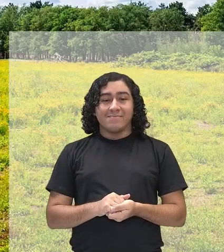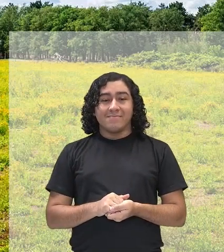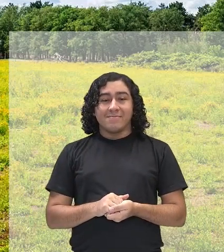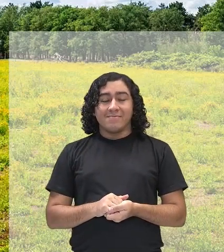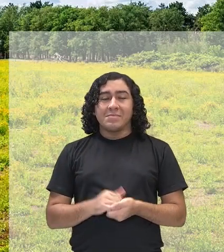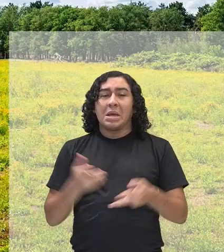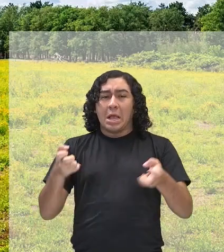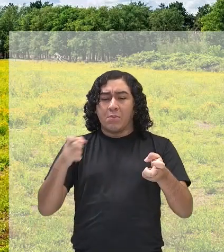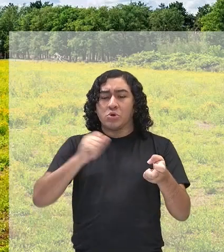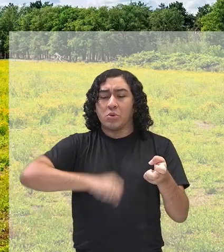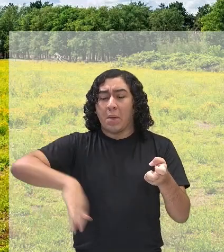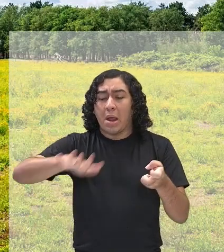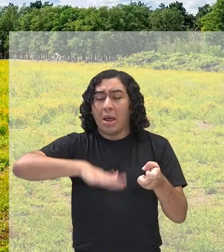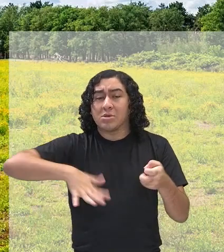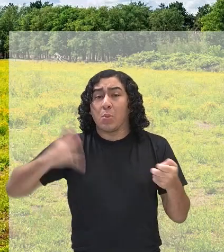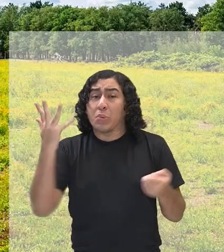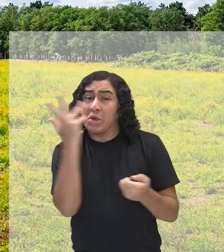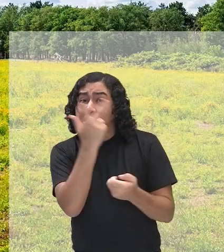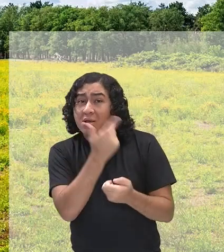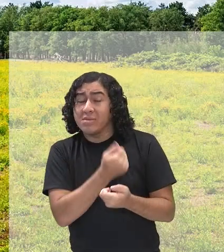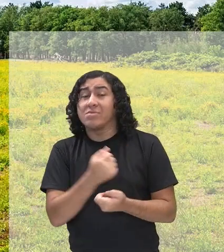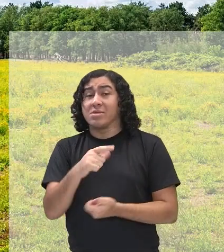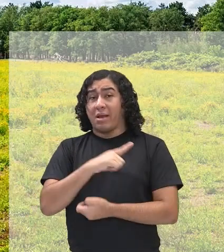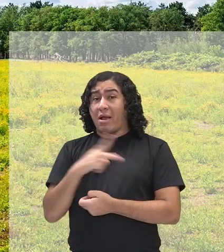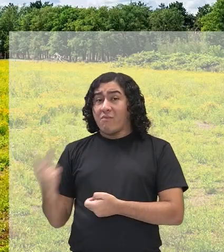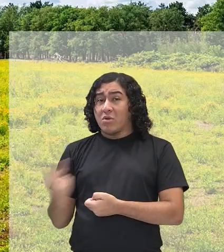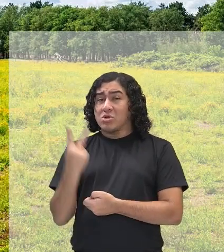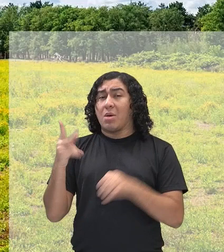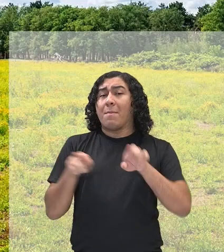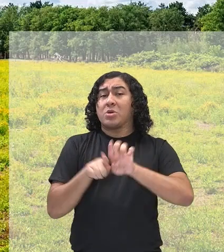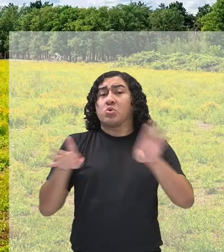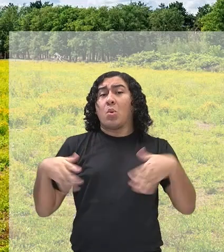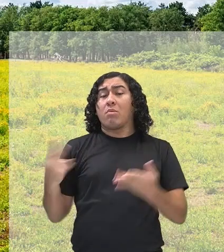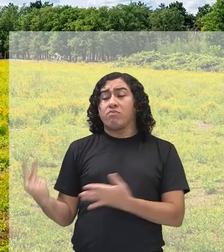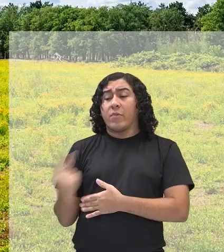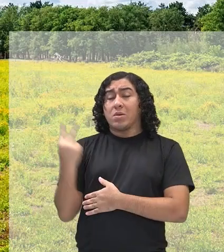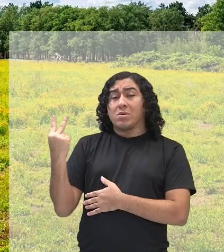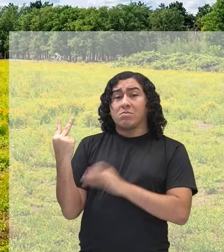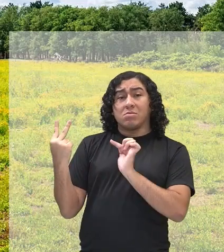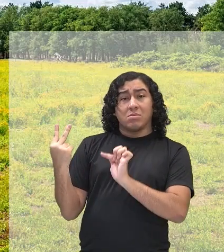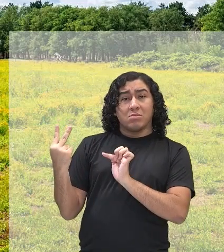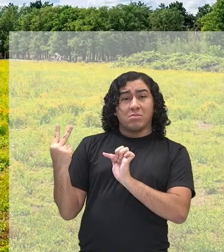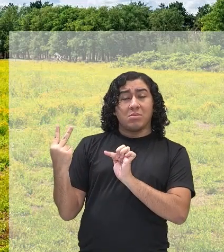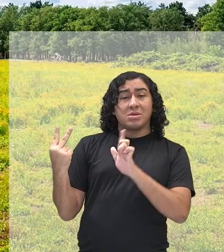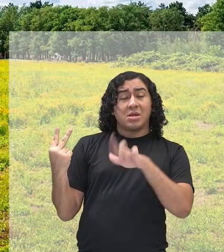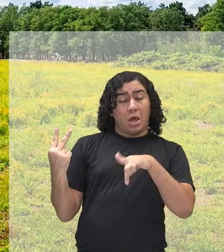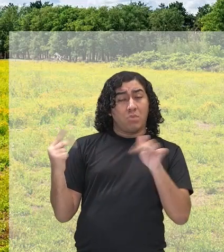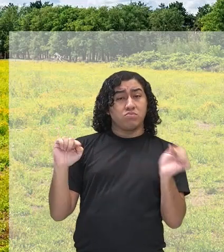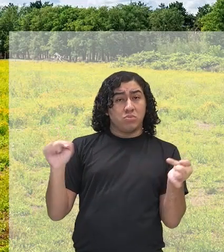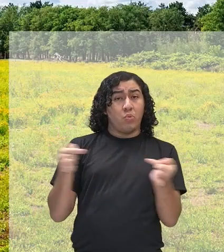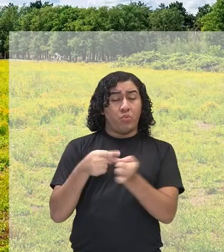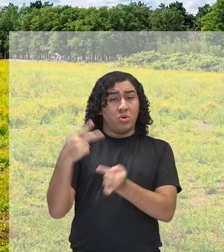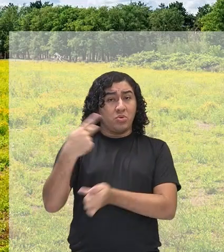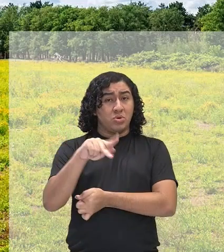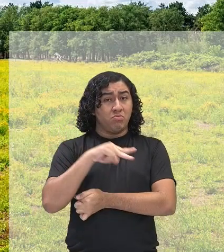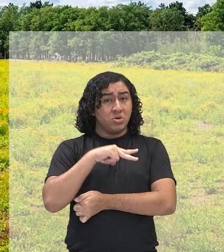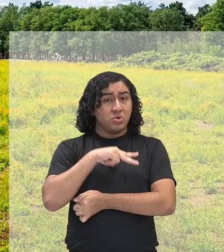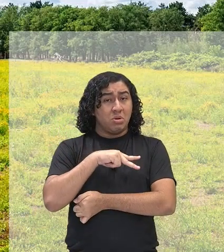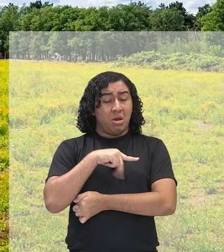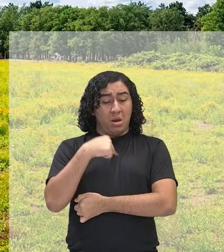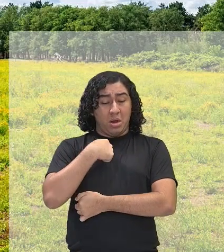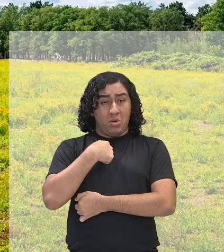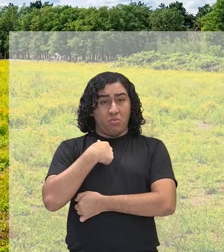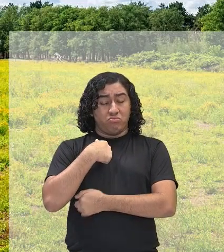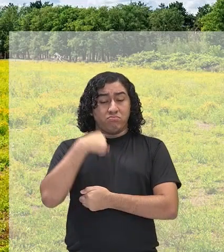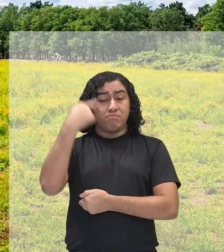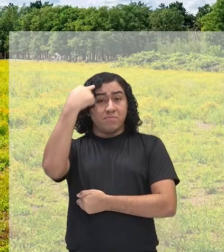valor para esse ambiente aqui. Então, que valor é esse? Tem um valor específico que está dentro de mim,